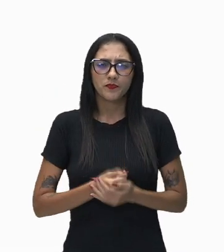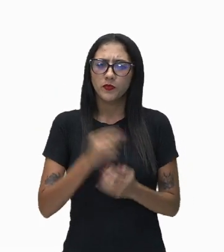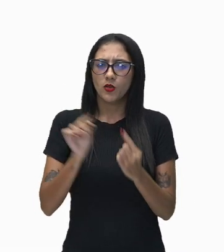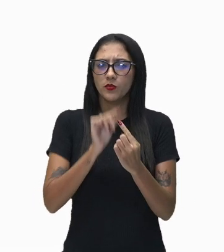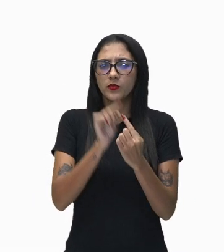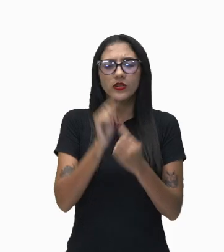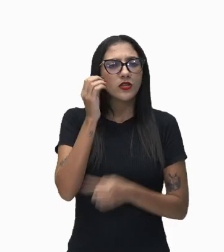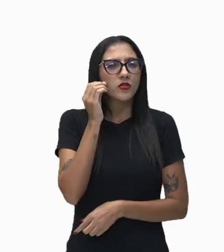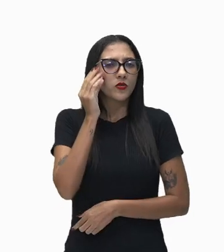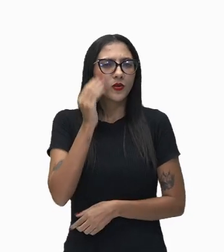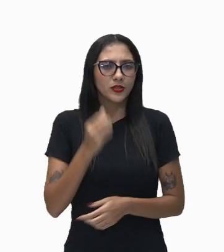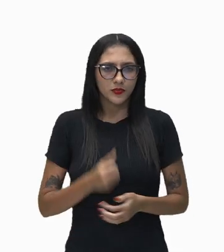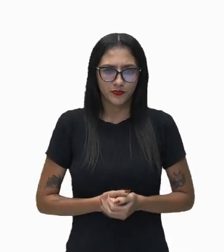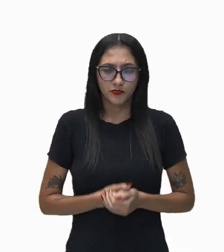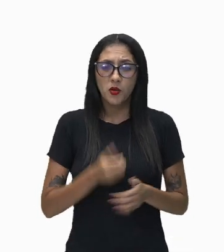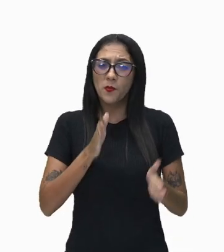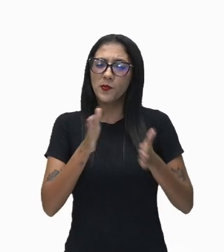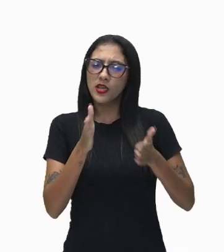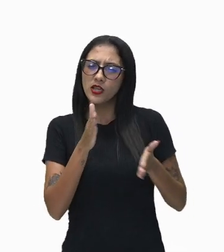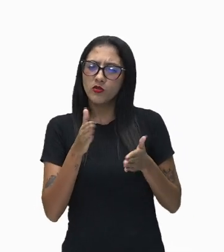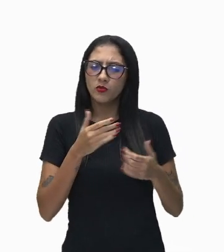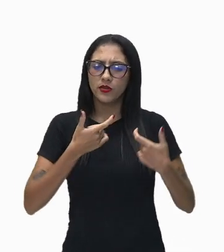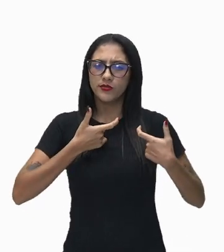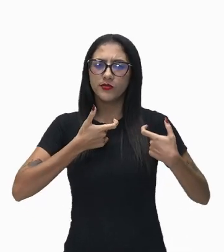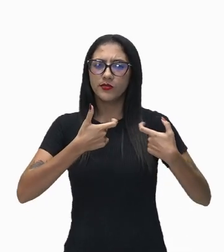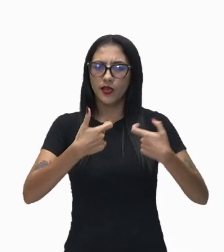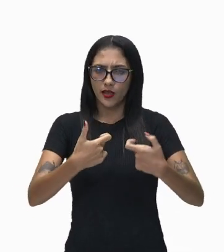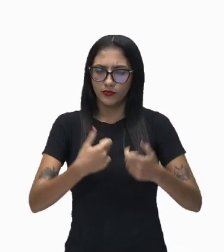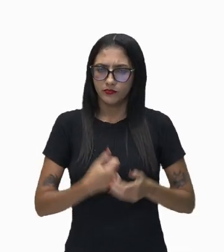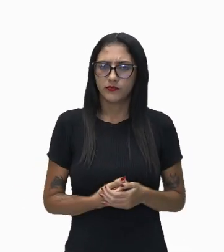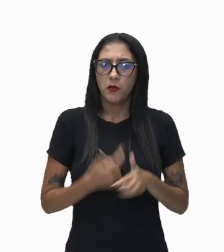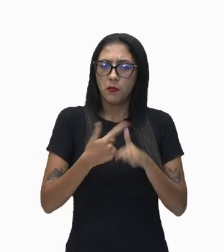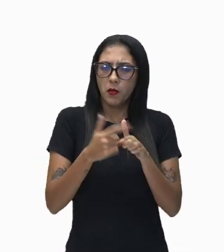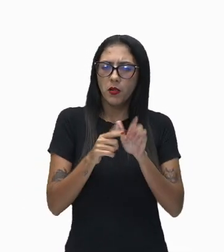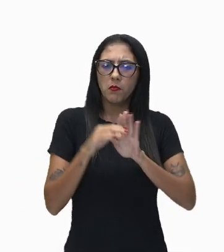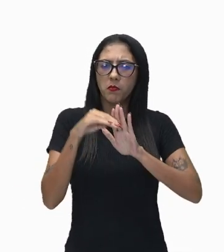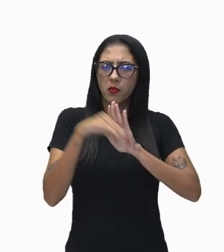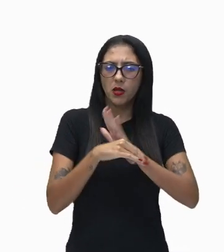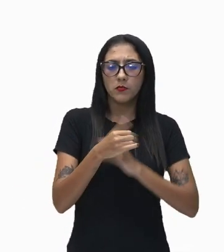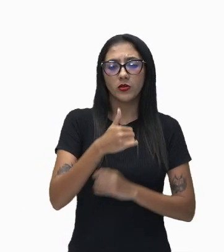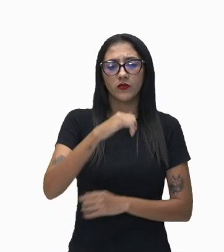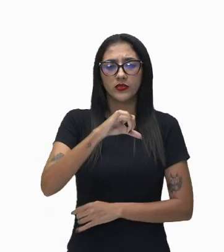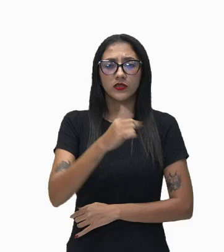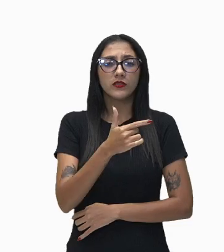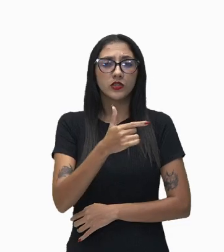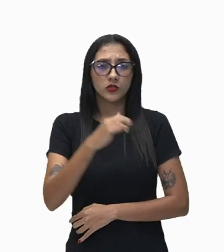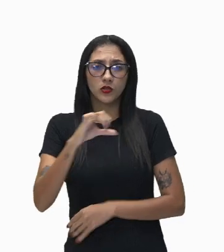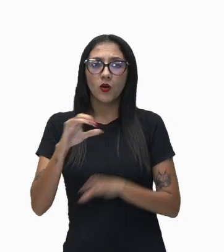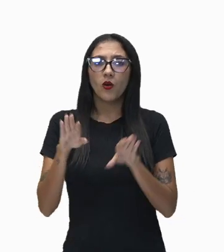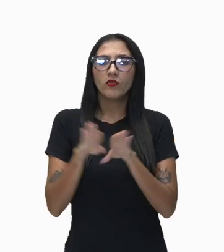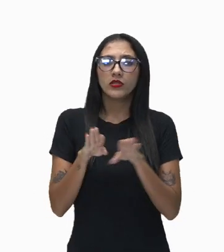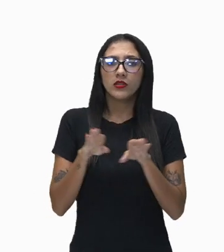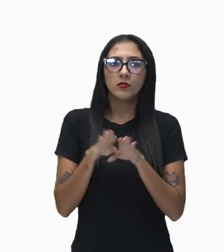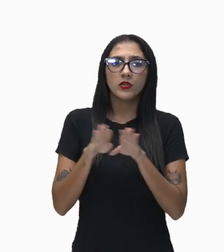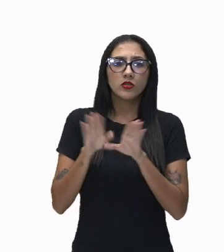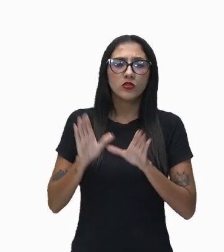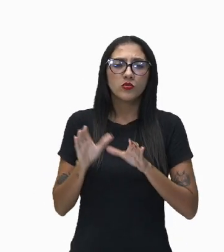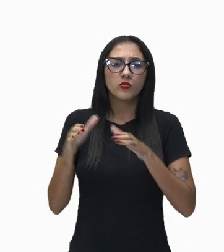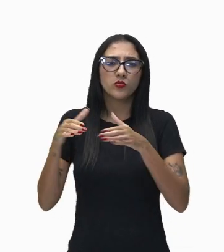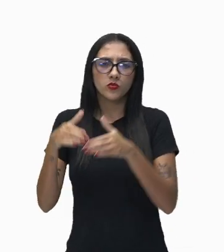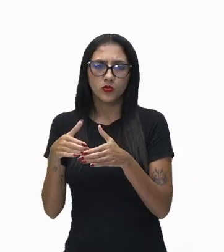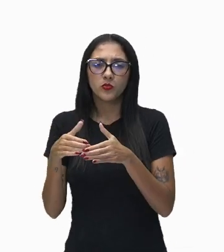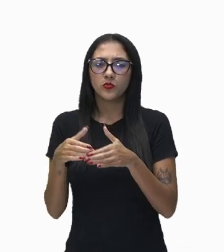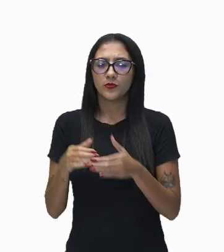de conhecimento período entre guerras, crise de 1929 e a ascensão dos regimes